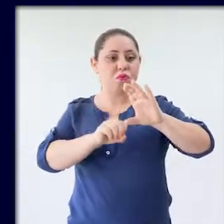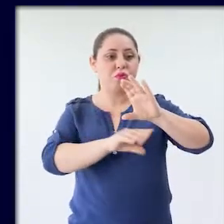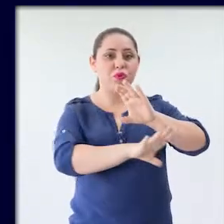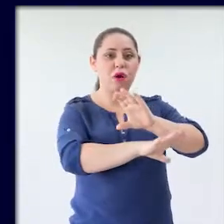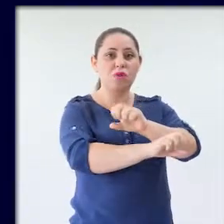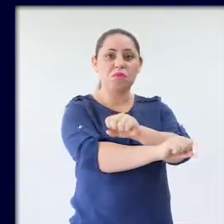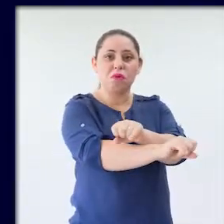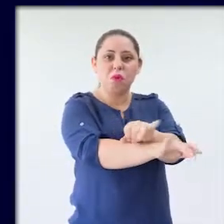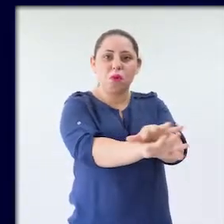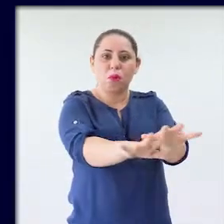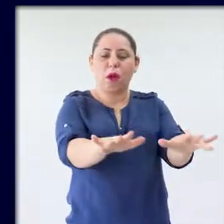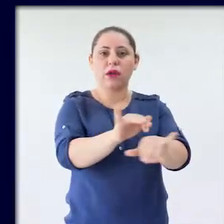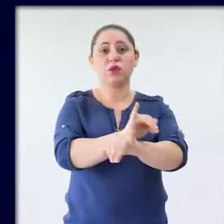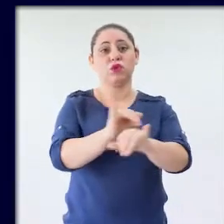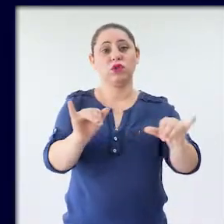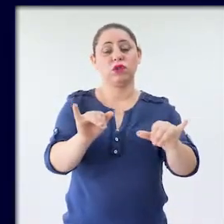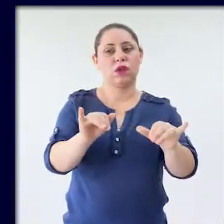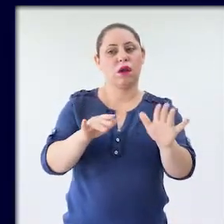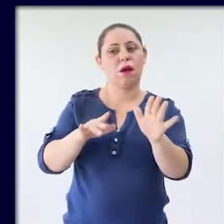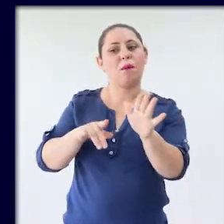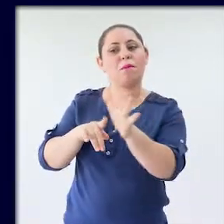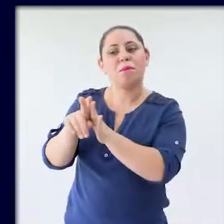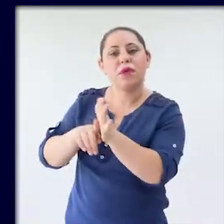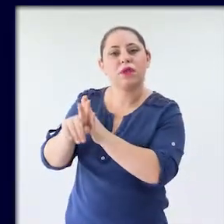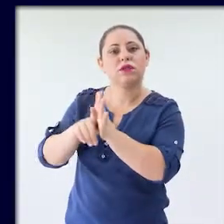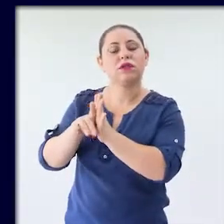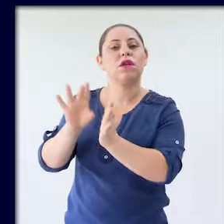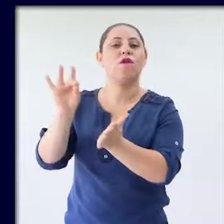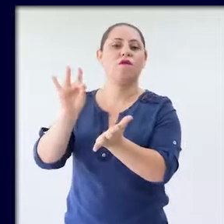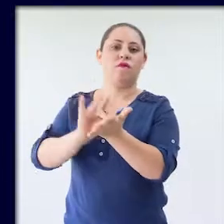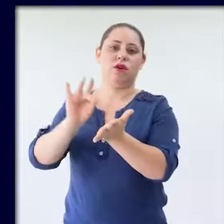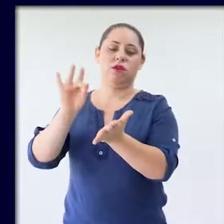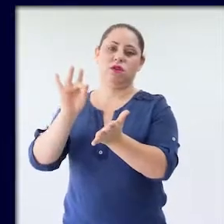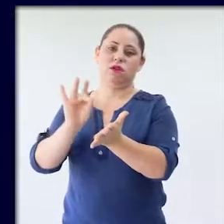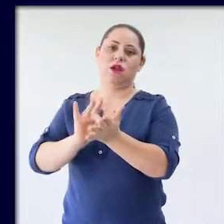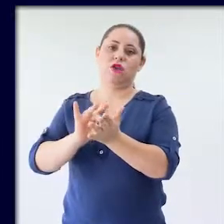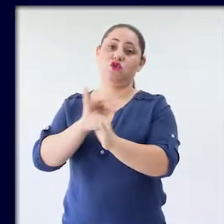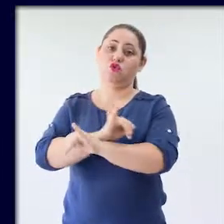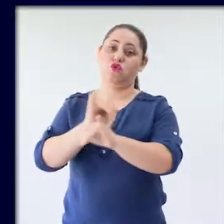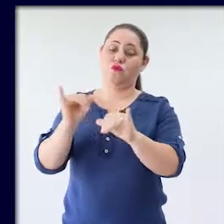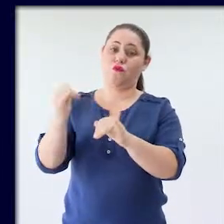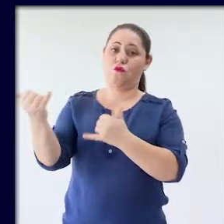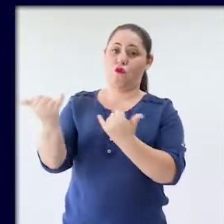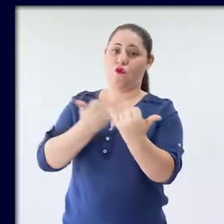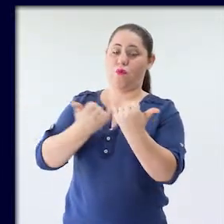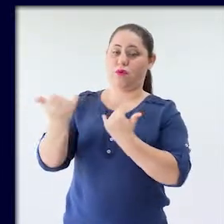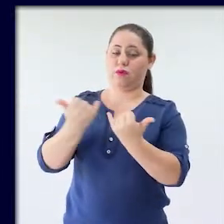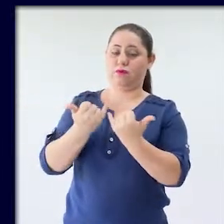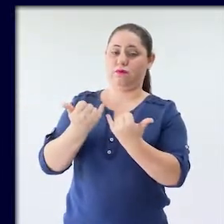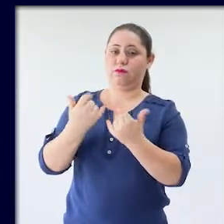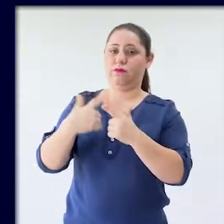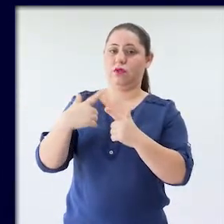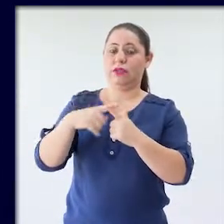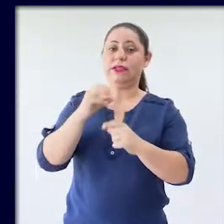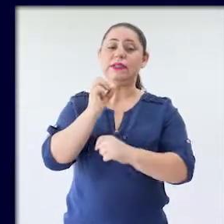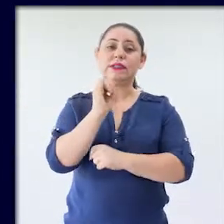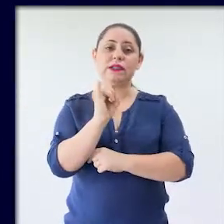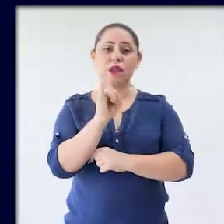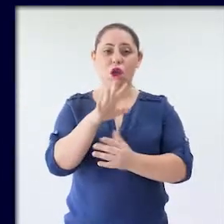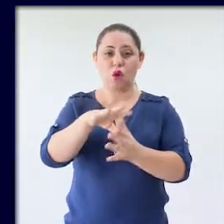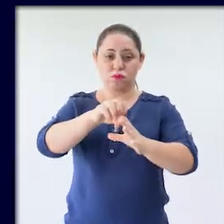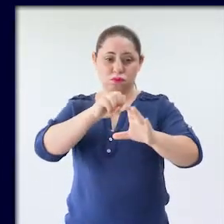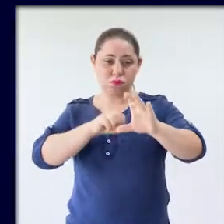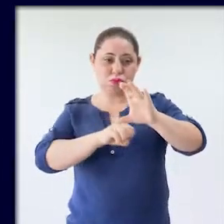adiante essa notícia, de checar a sua veracidade, a sua autenticidade. Porque a partir do momento que ele repassa